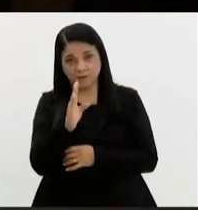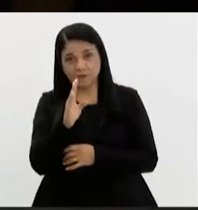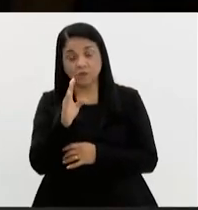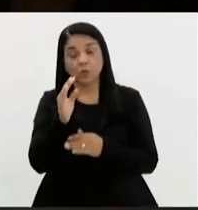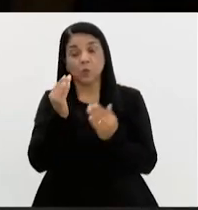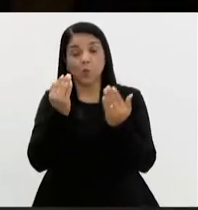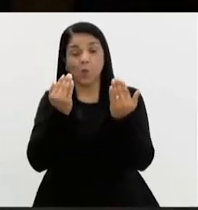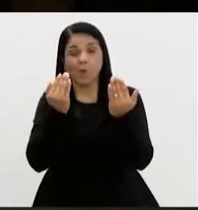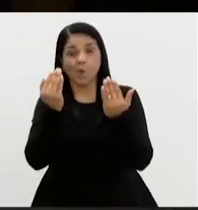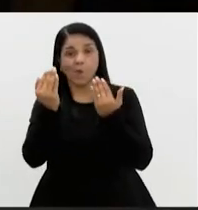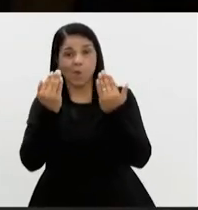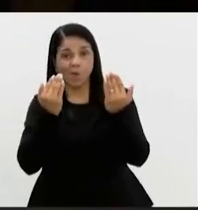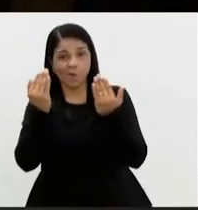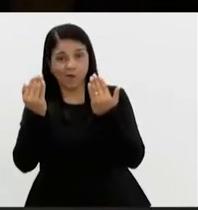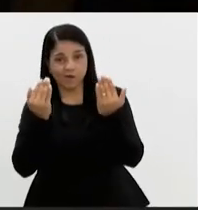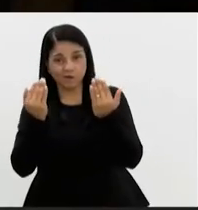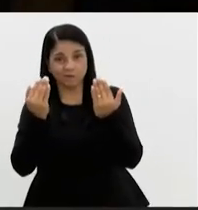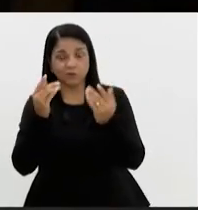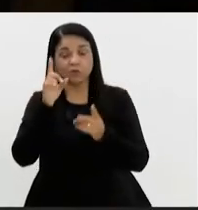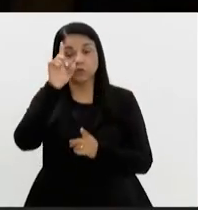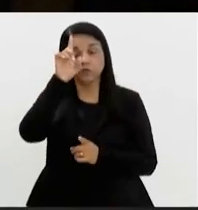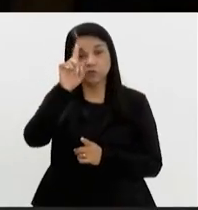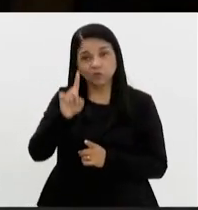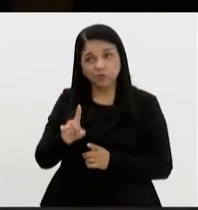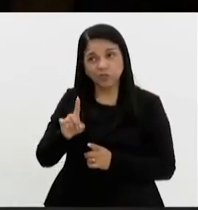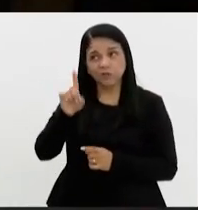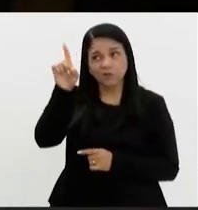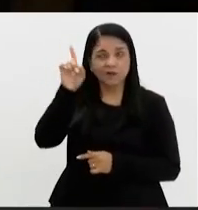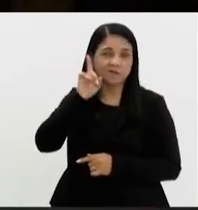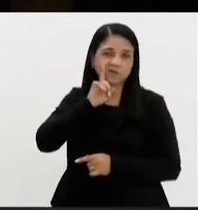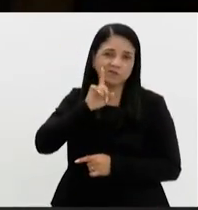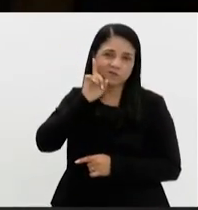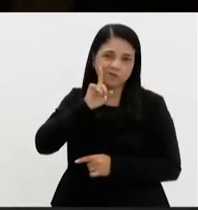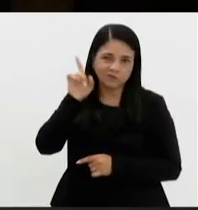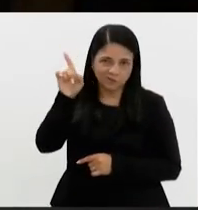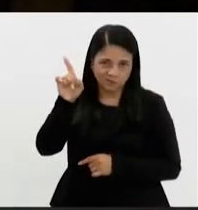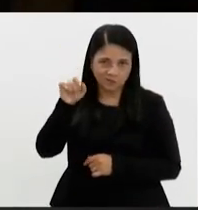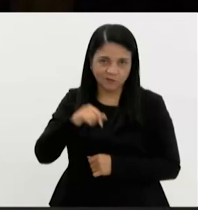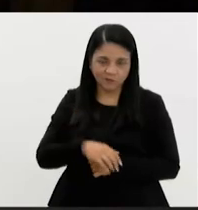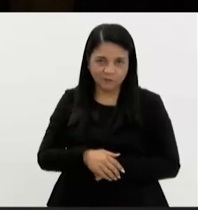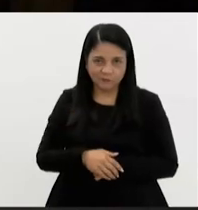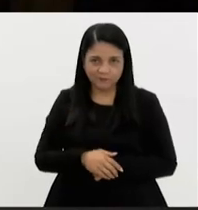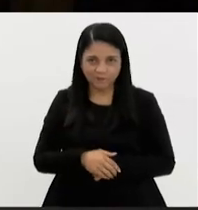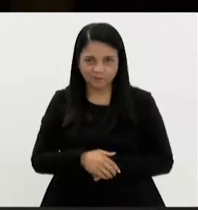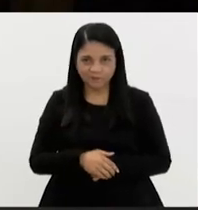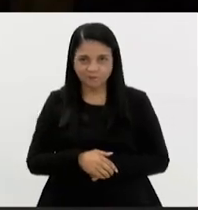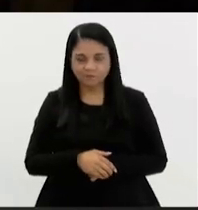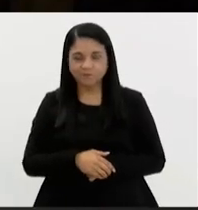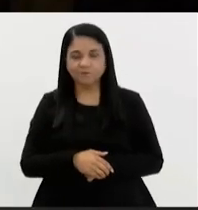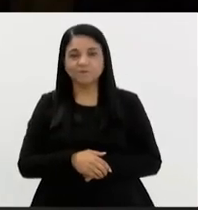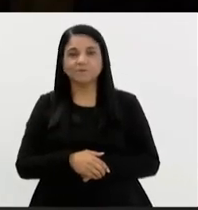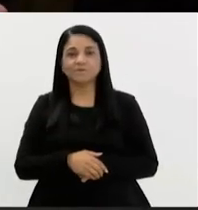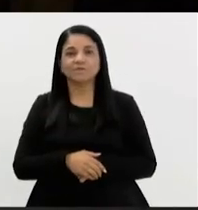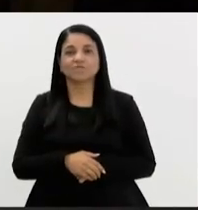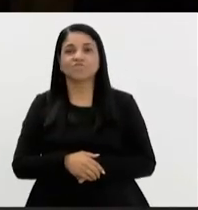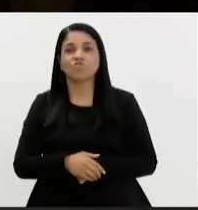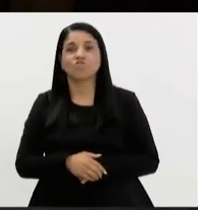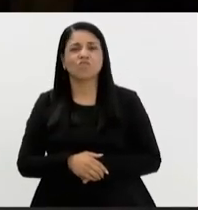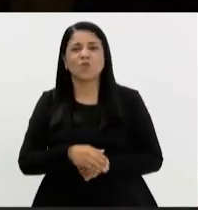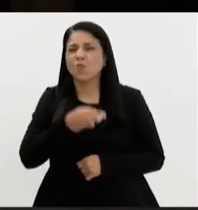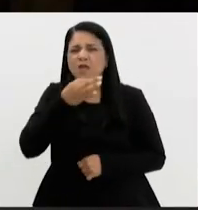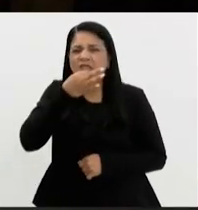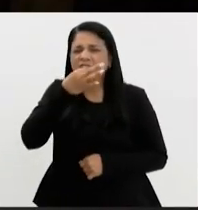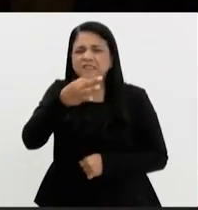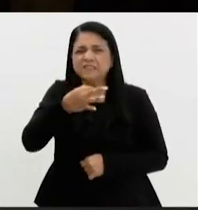comparamos com o direito norte-americano então e aqui não vai Nenhuma crítica